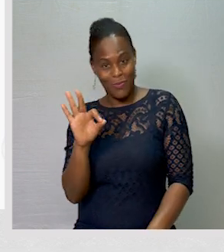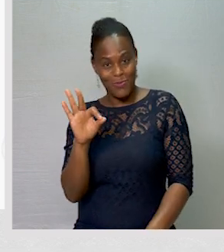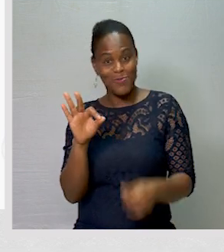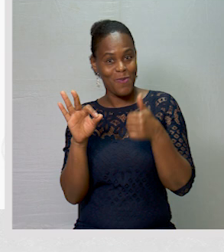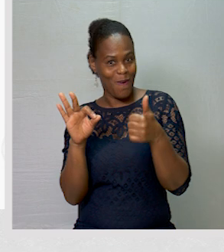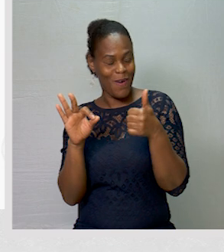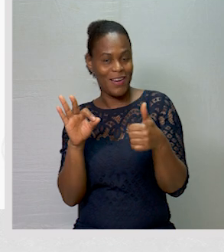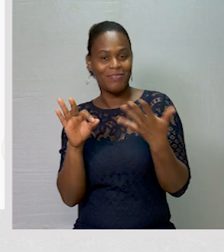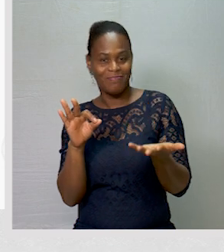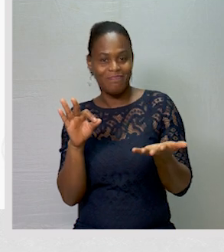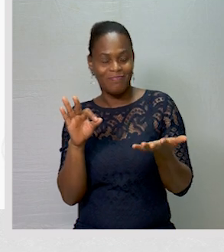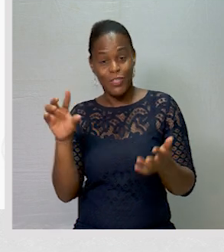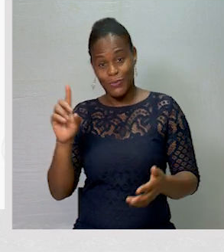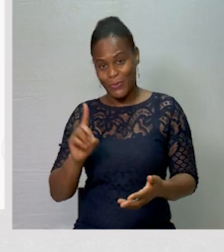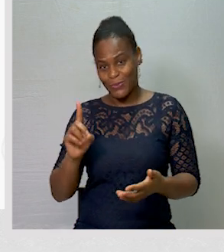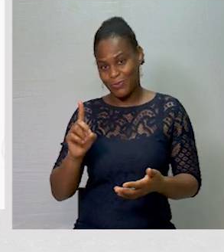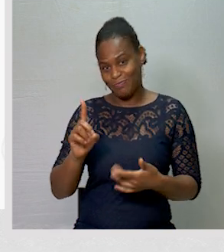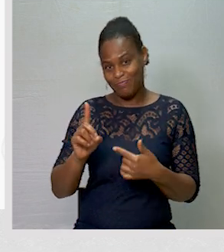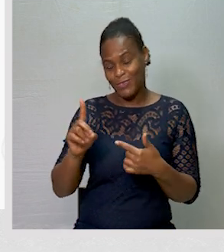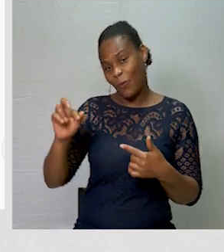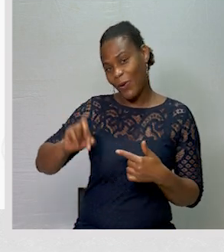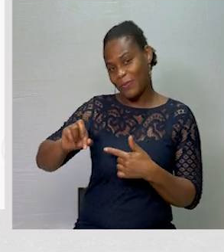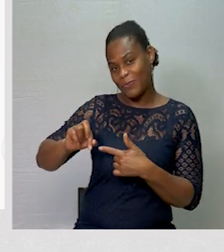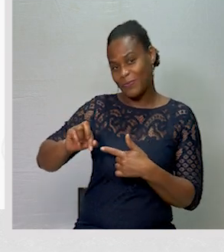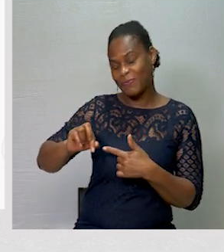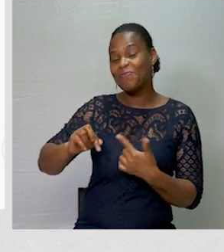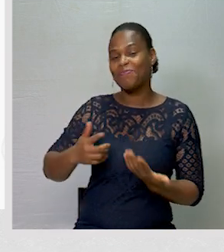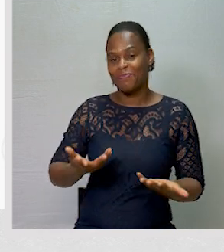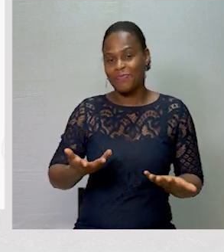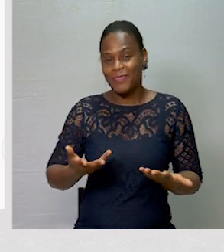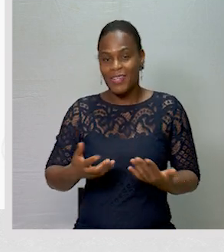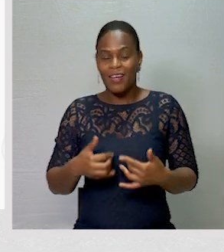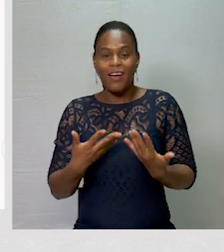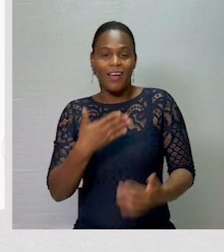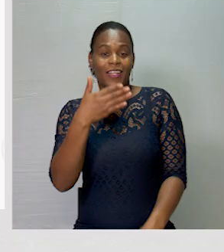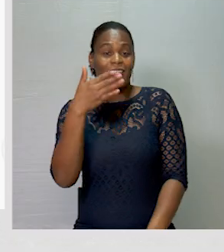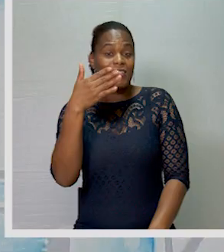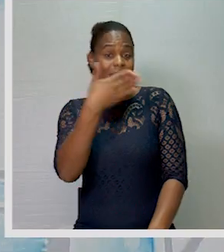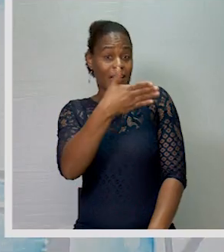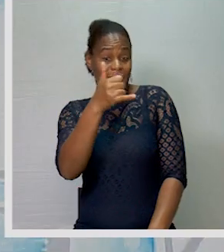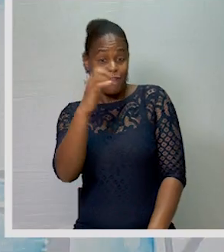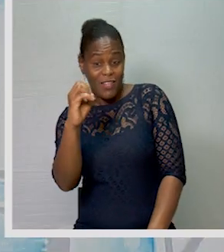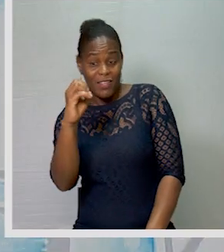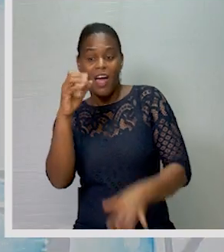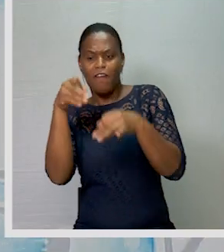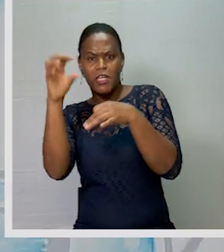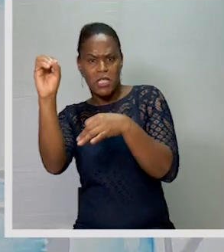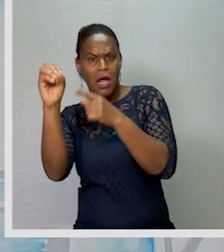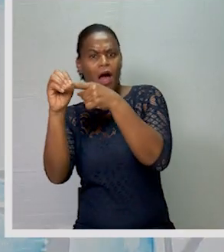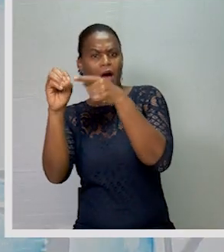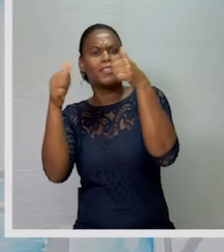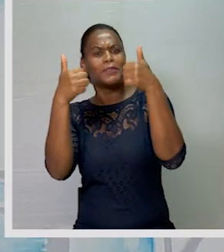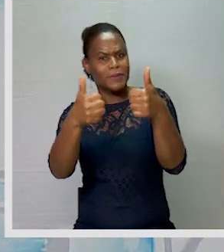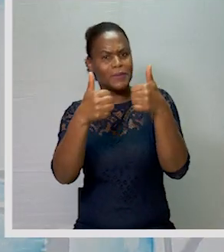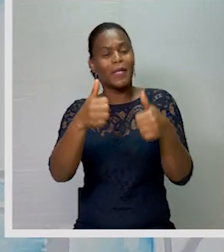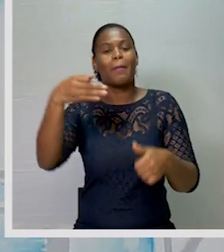depois 4, boa, 6, 8. Então, 120 termina por 0, então